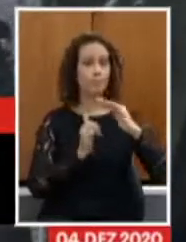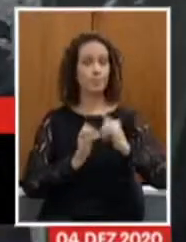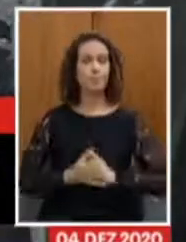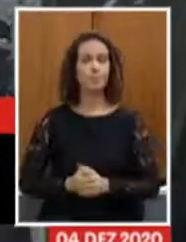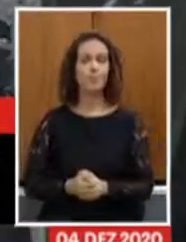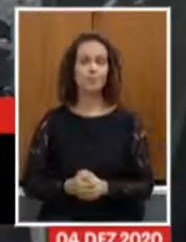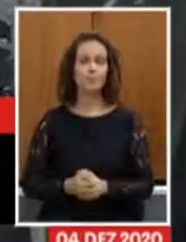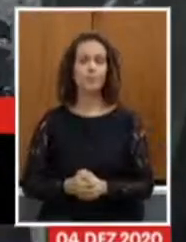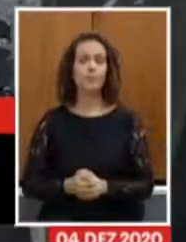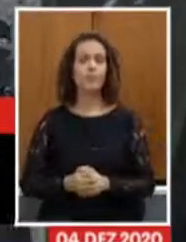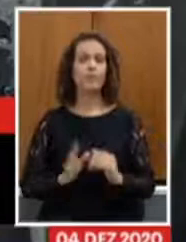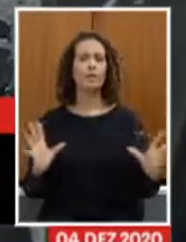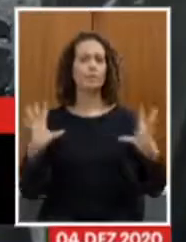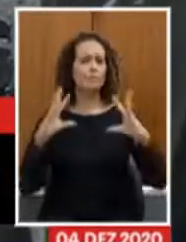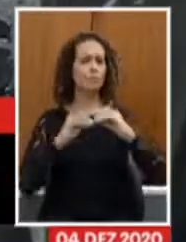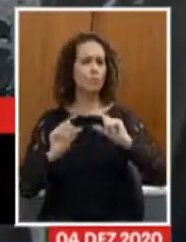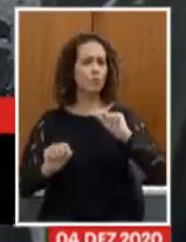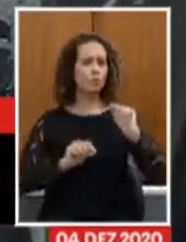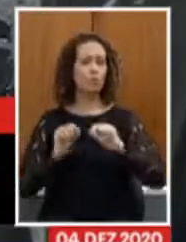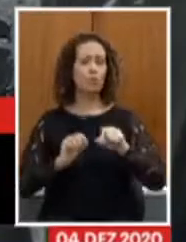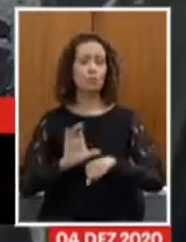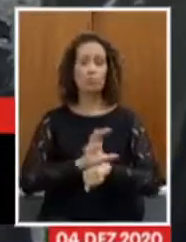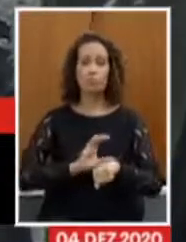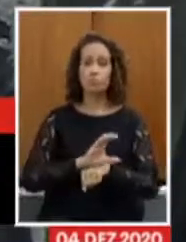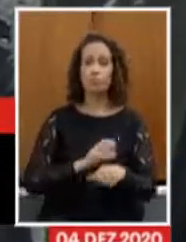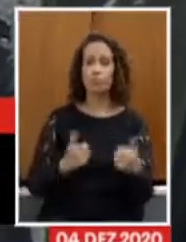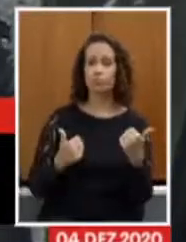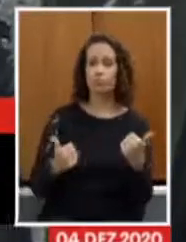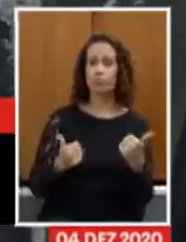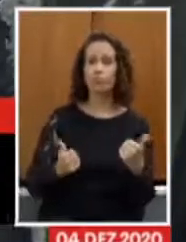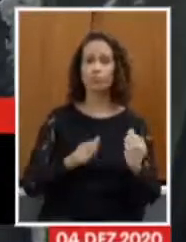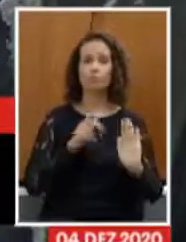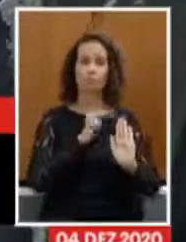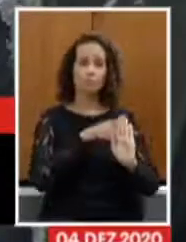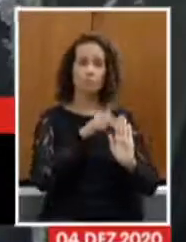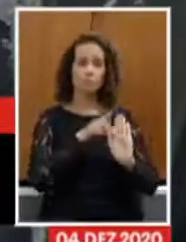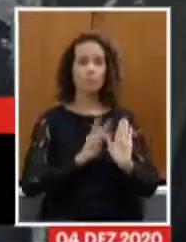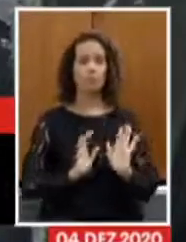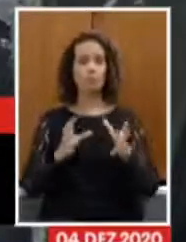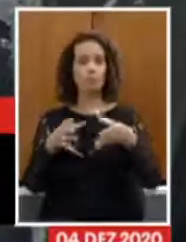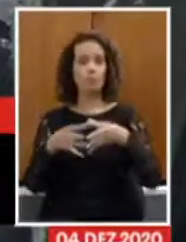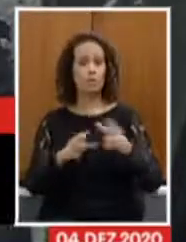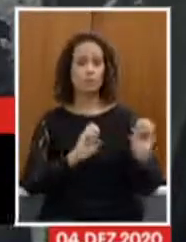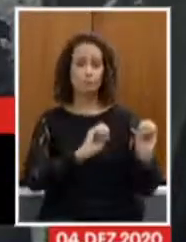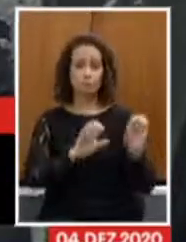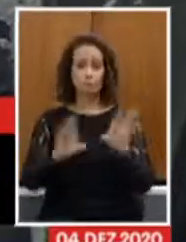pela constitucionalidade do projeto, a Comissão de Educação opinou